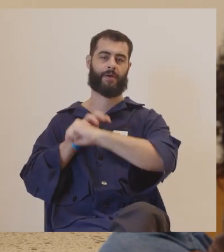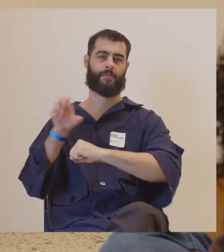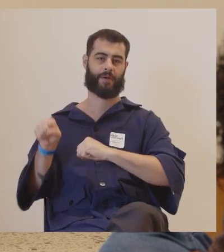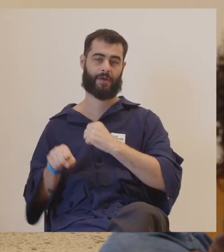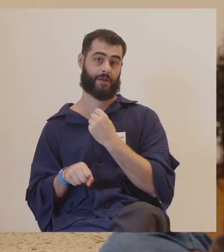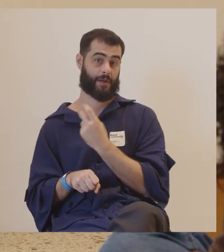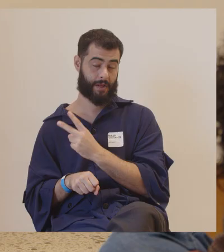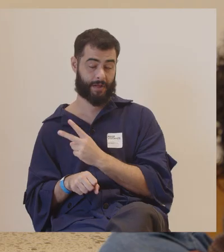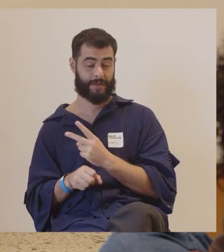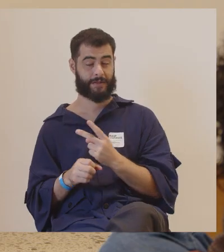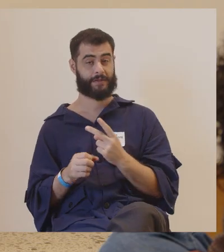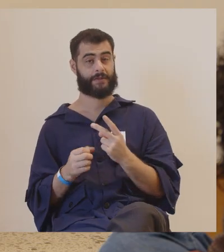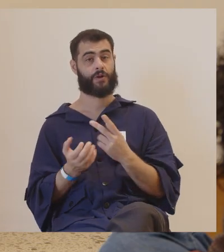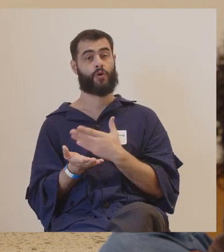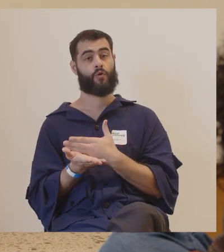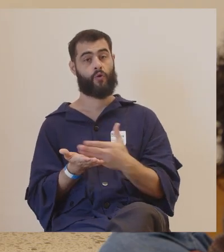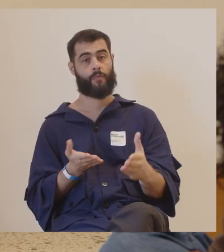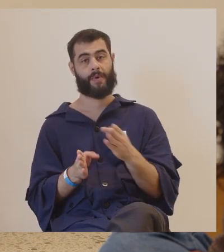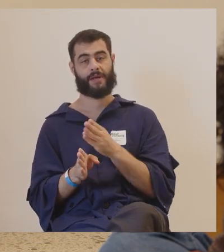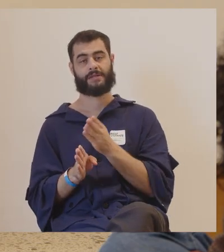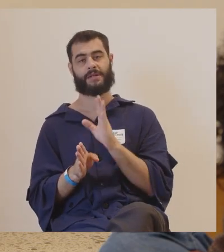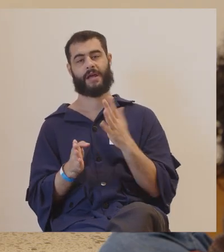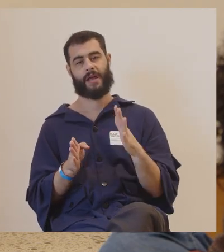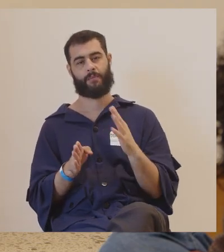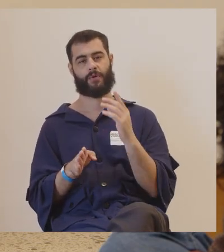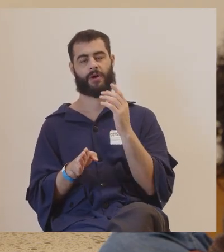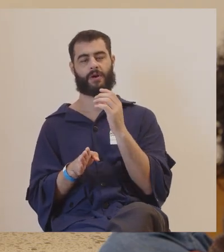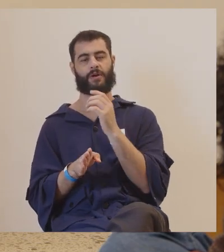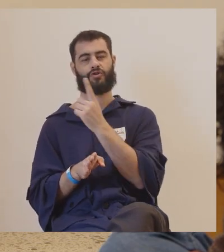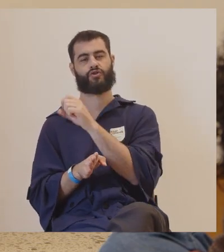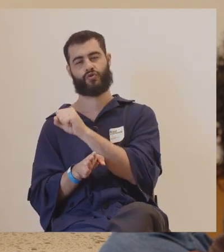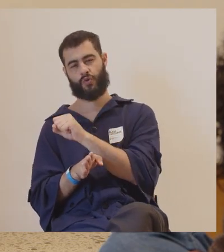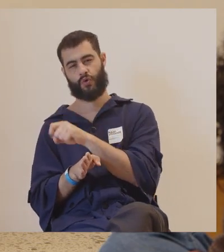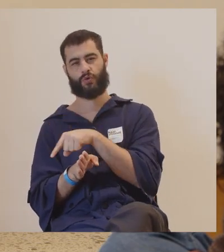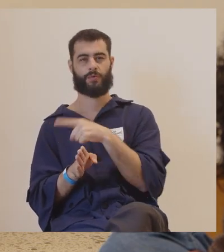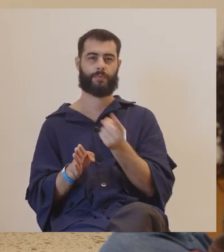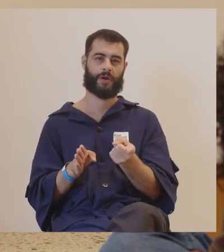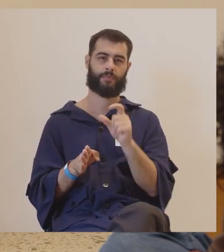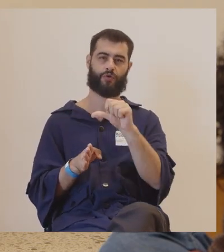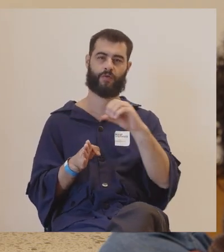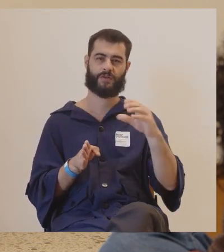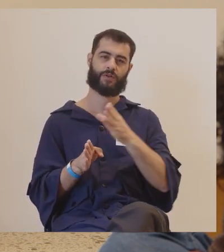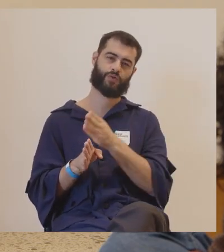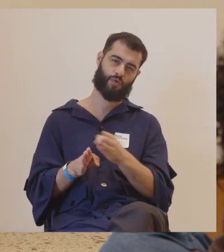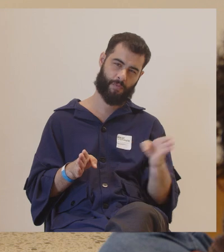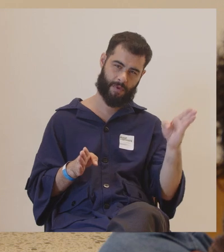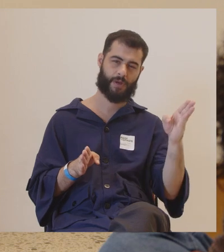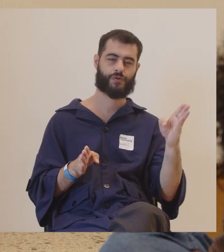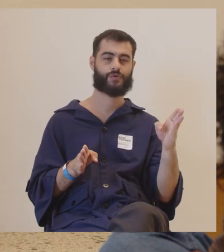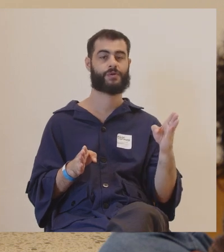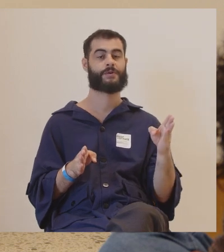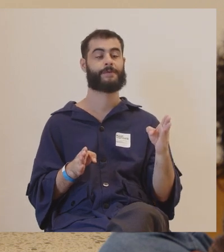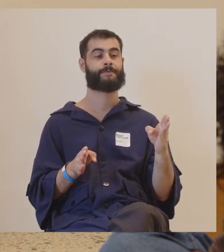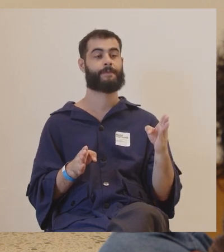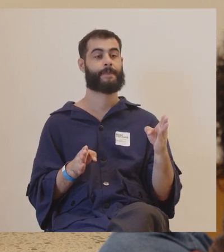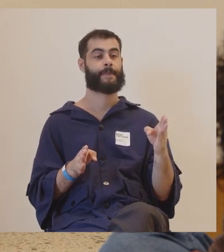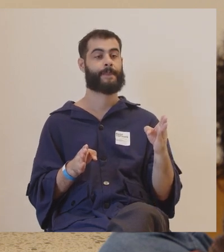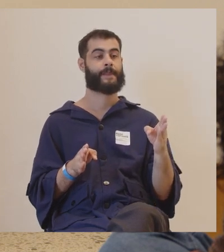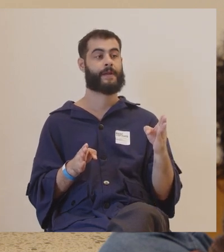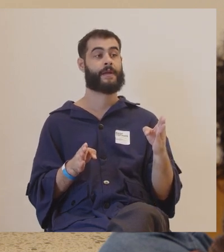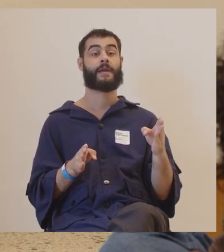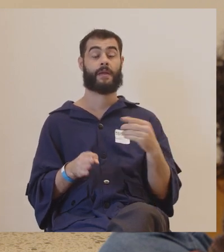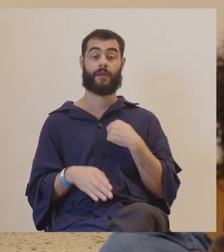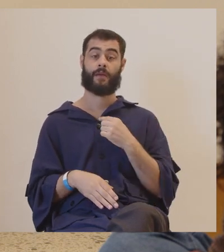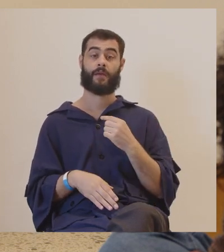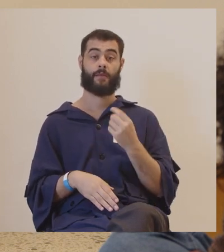emerge na passagem do século XVIII para o século XIX, e o que é curioso em relação a isso que os